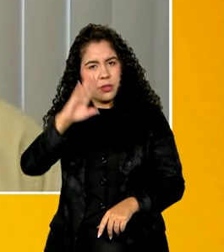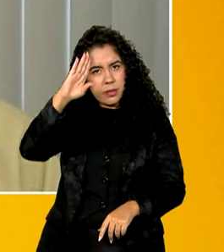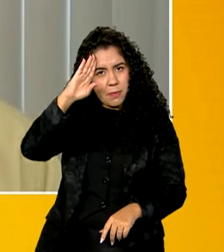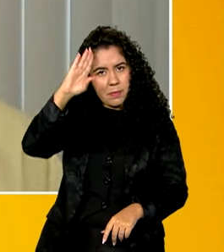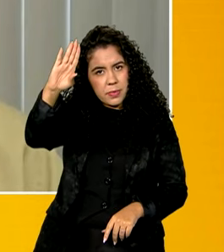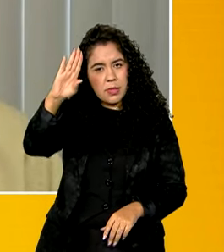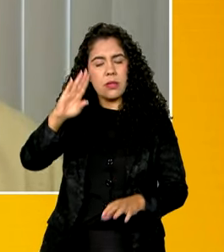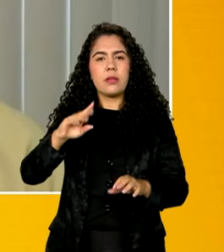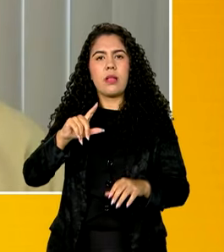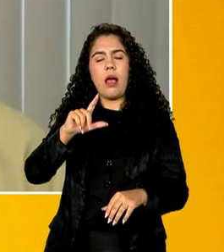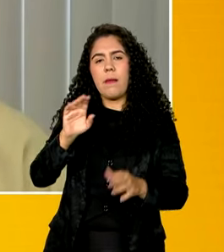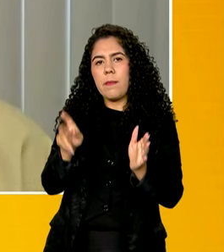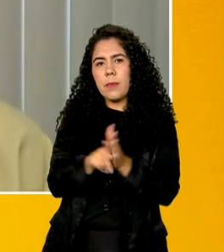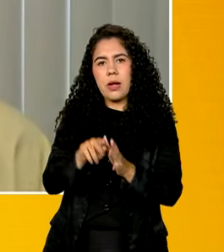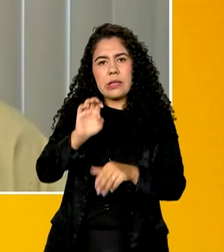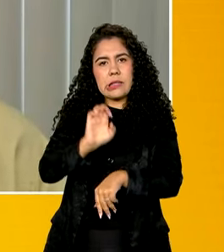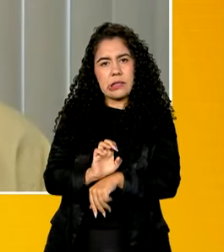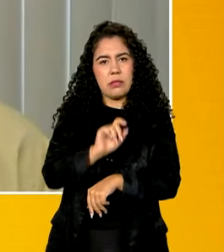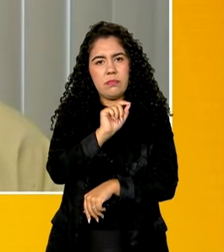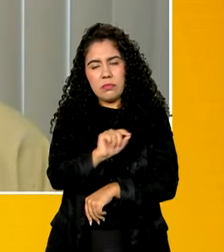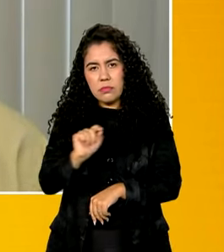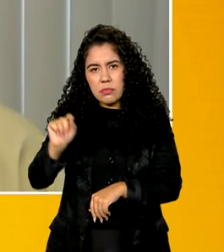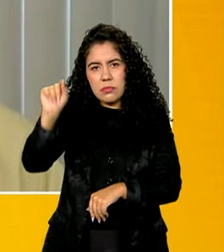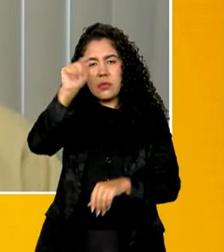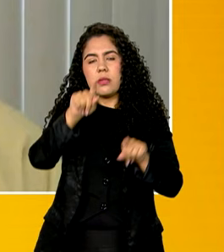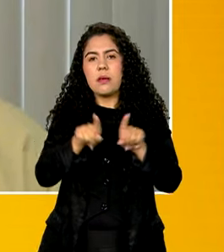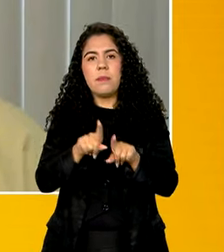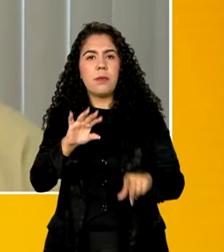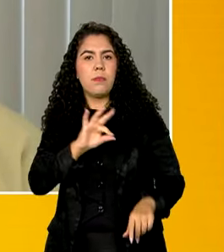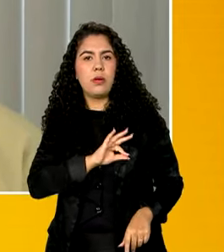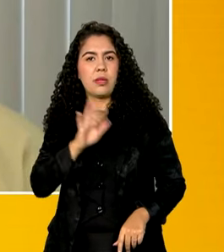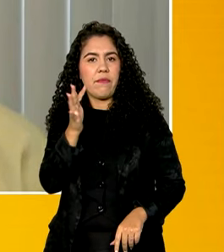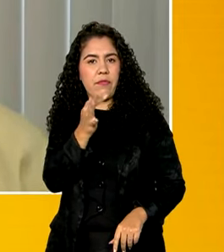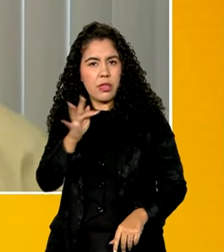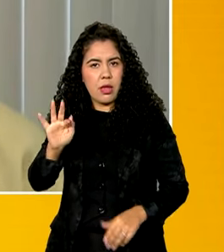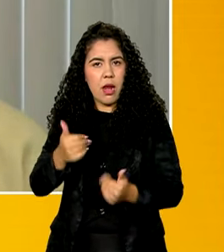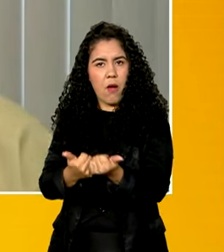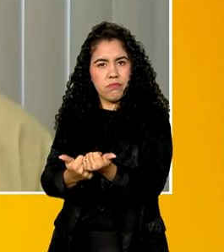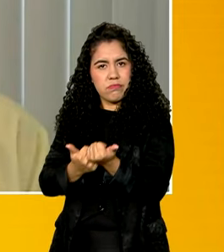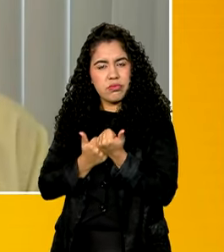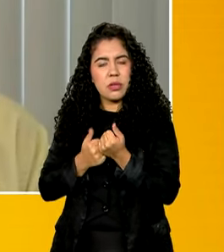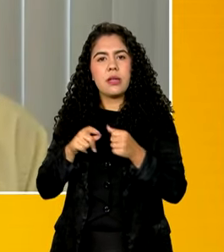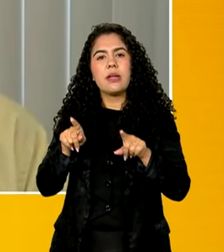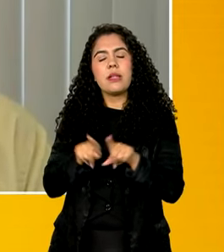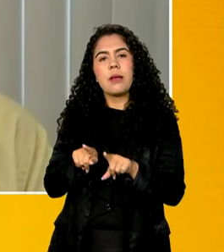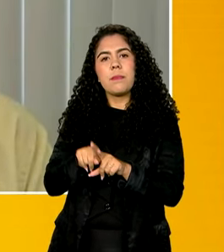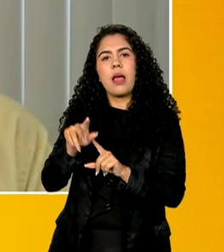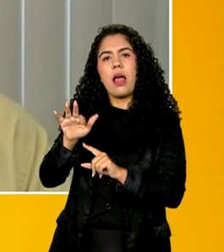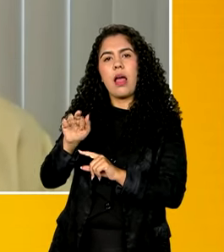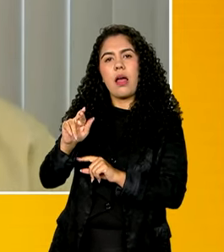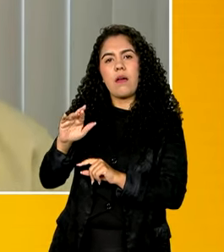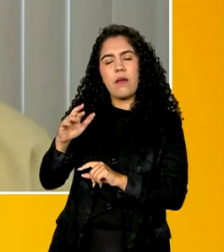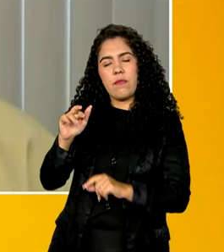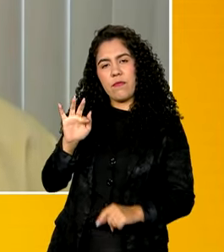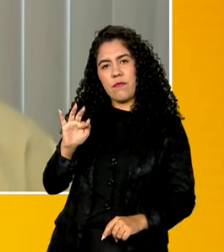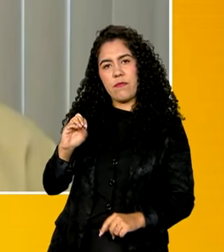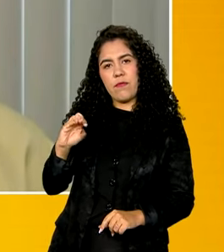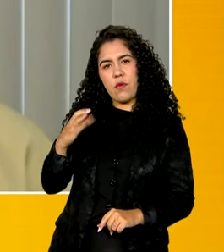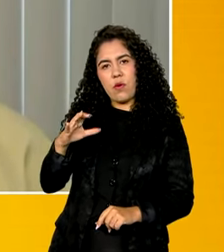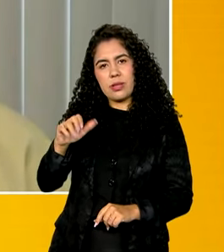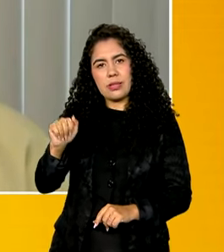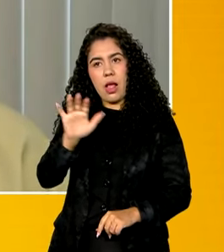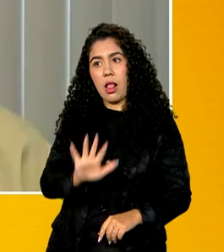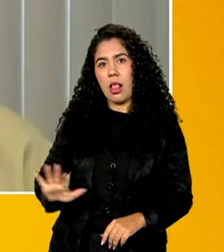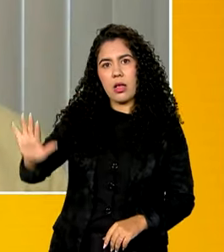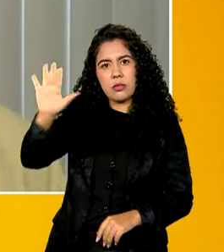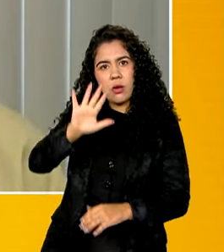nos estados. A gente ampliou a participação da Polícia Federal, trouxe a Força Nacional para dentro também do concurso. Em muitos estados